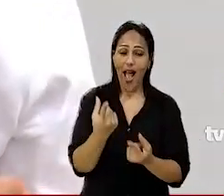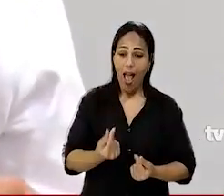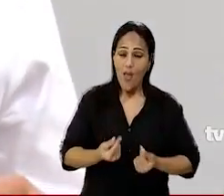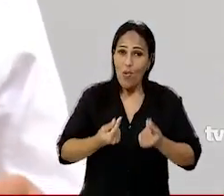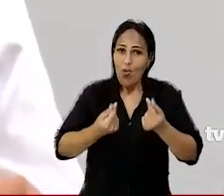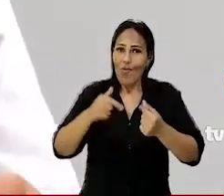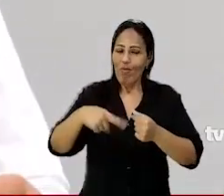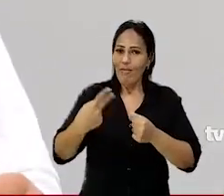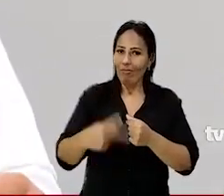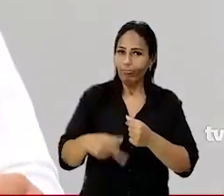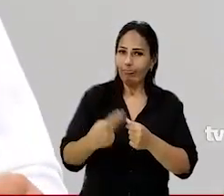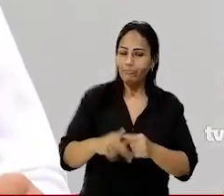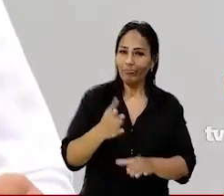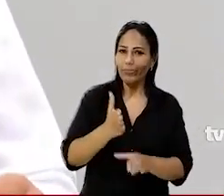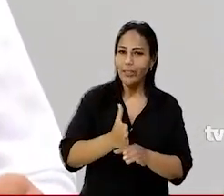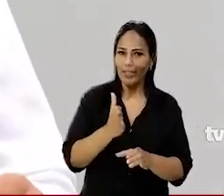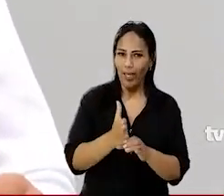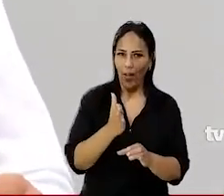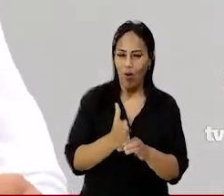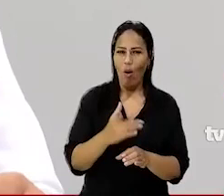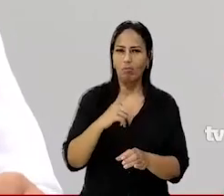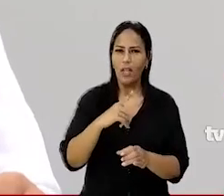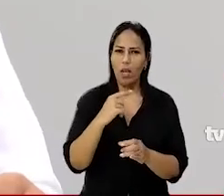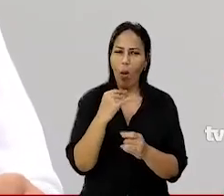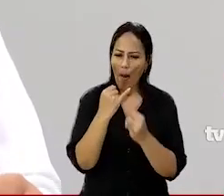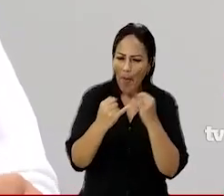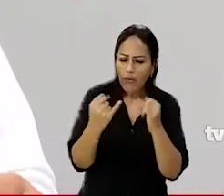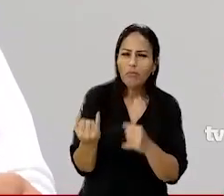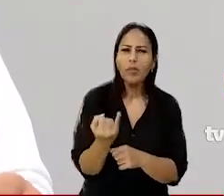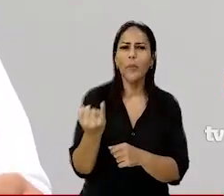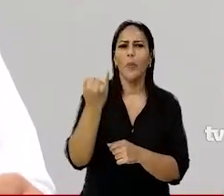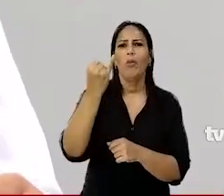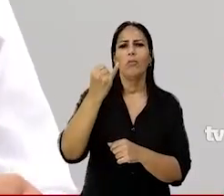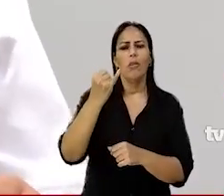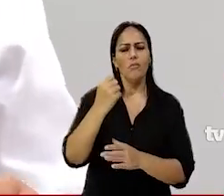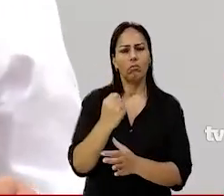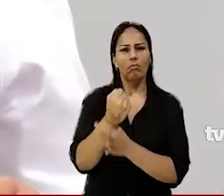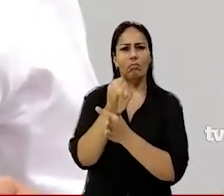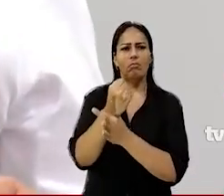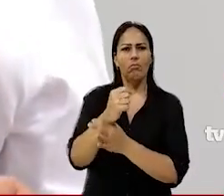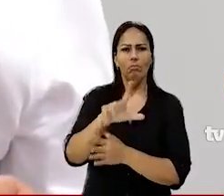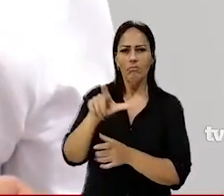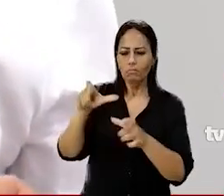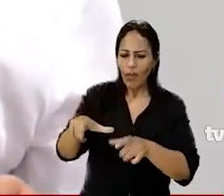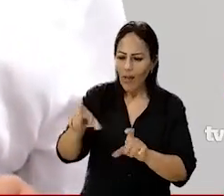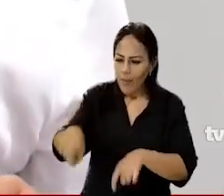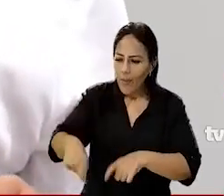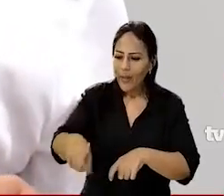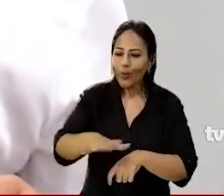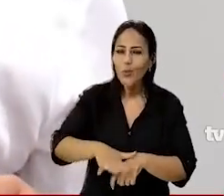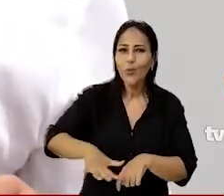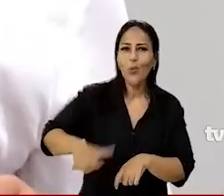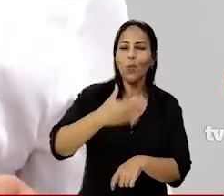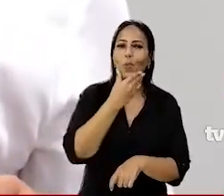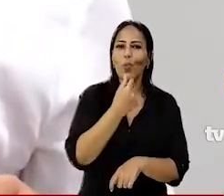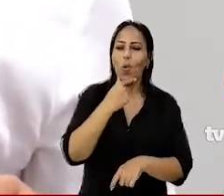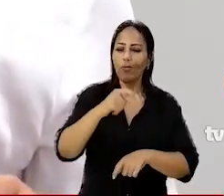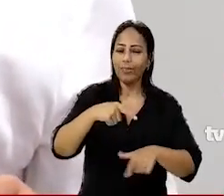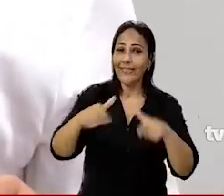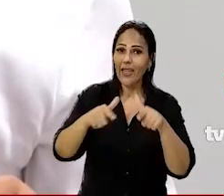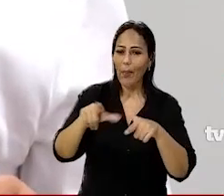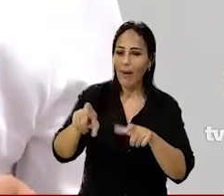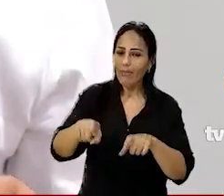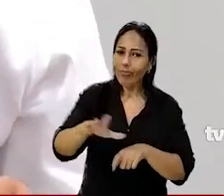Caicó seja parte importante para a permanência do agricultor, do homem do campo na zona